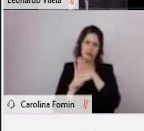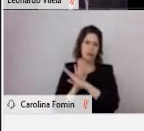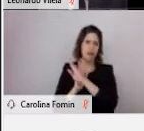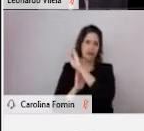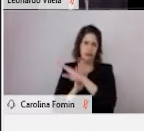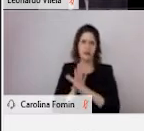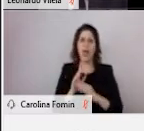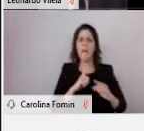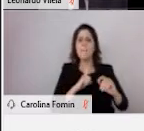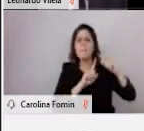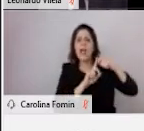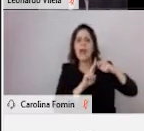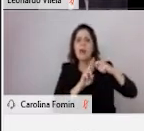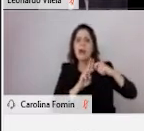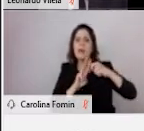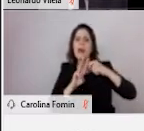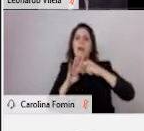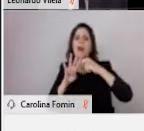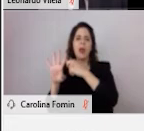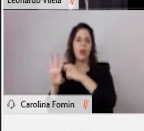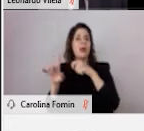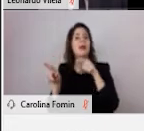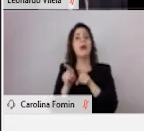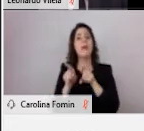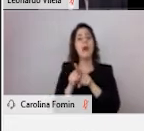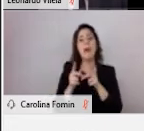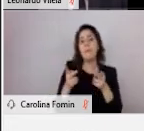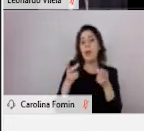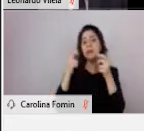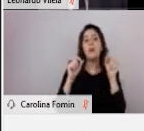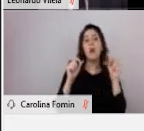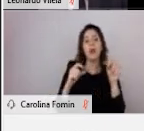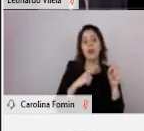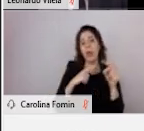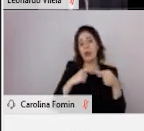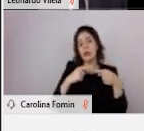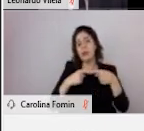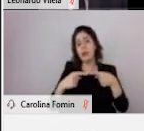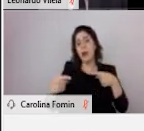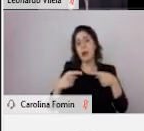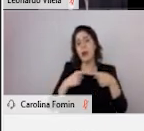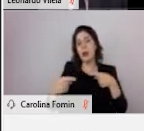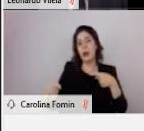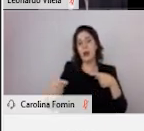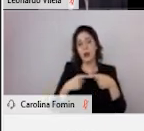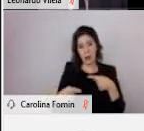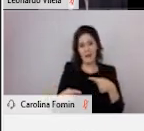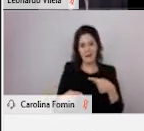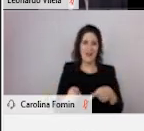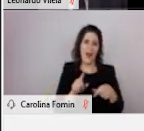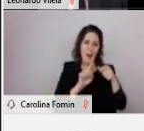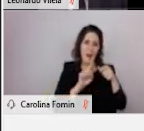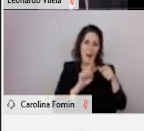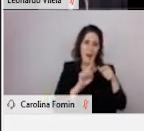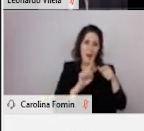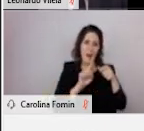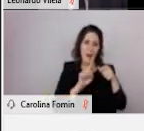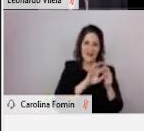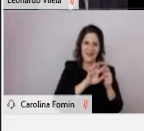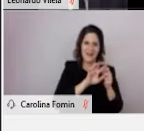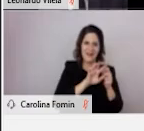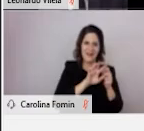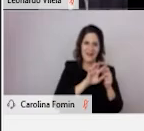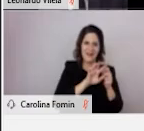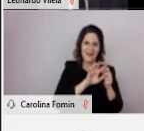e vocês observem que tem aquela segmentação que são as semanas, né, de cada mês. Você